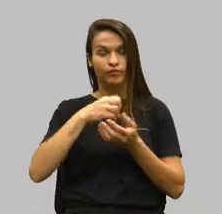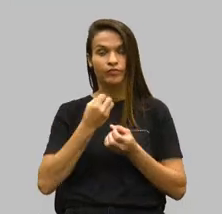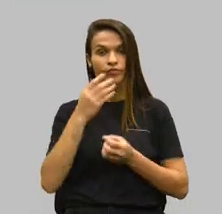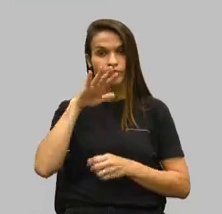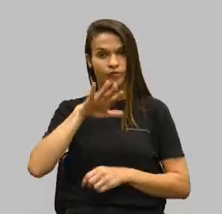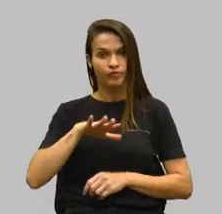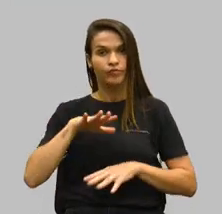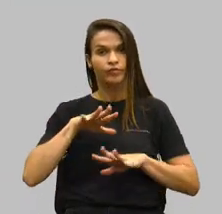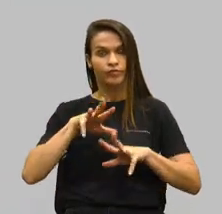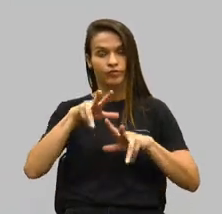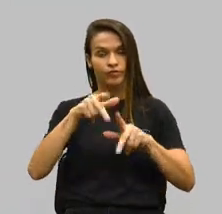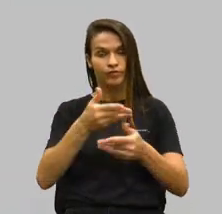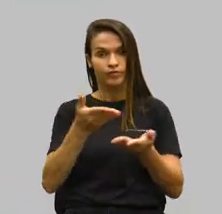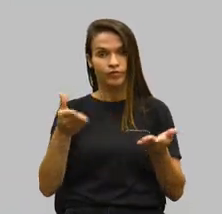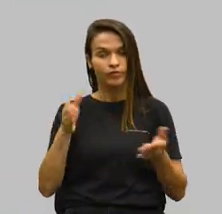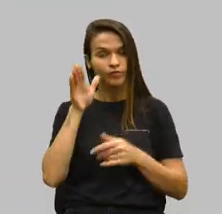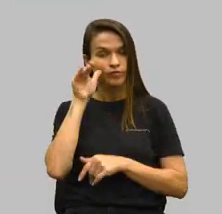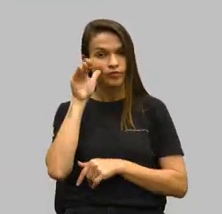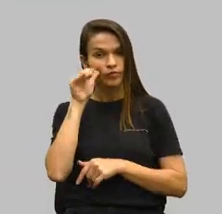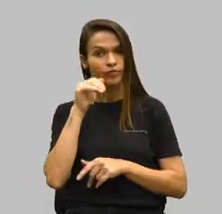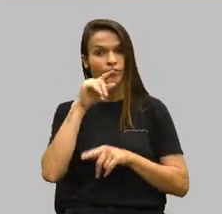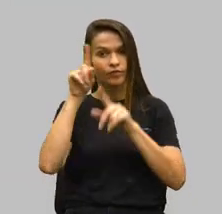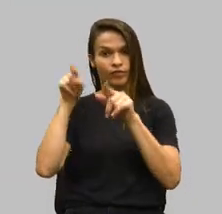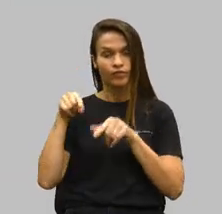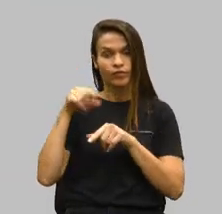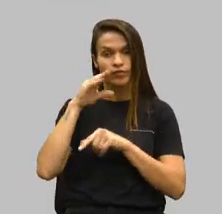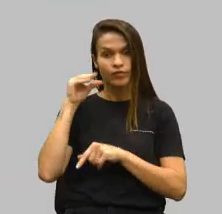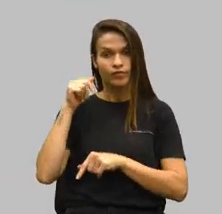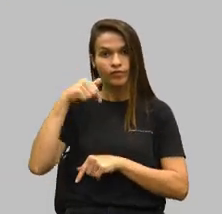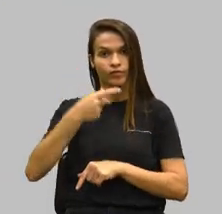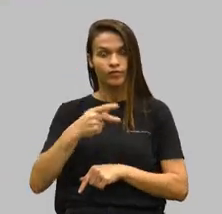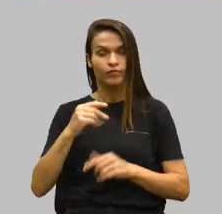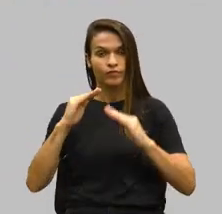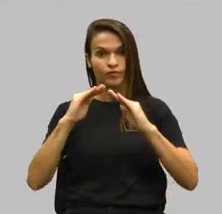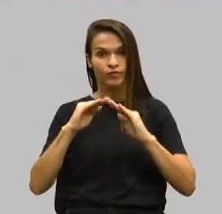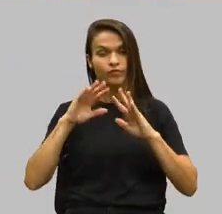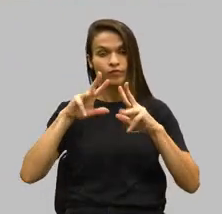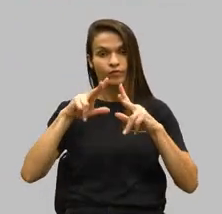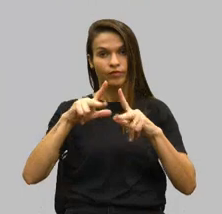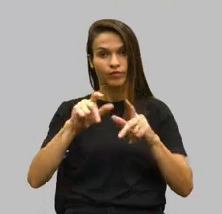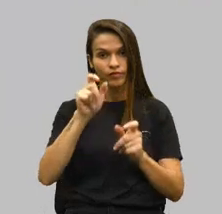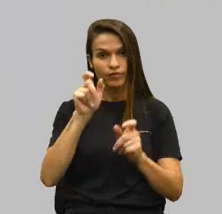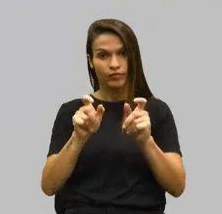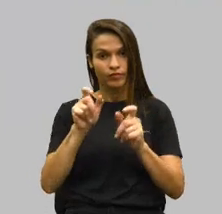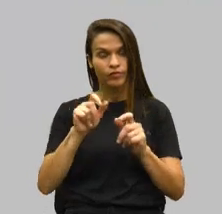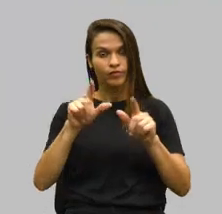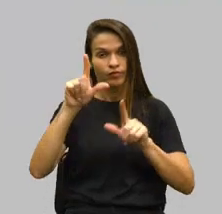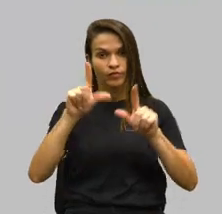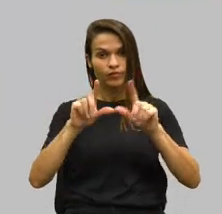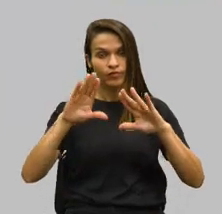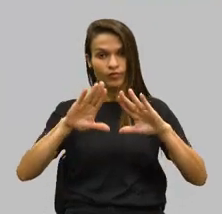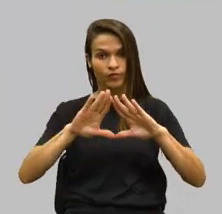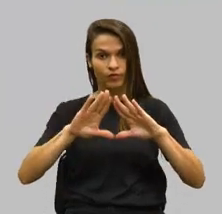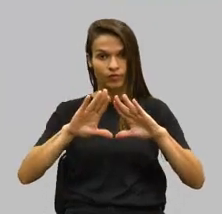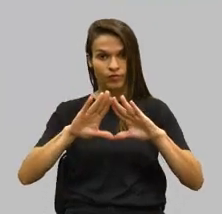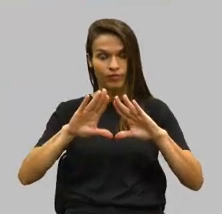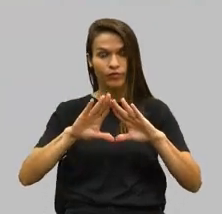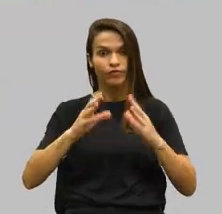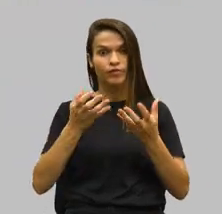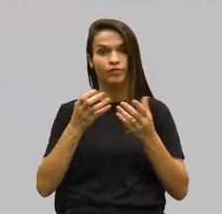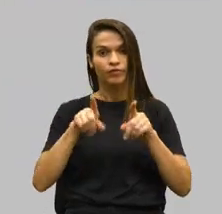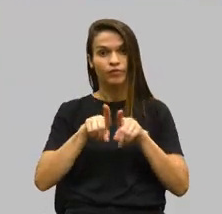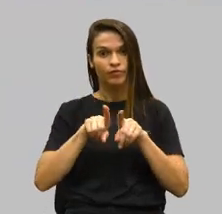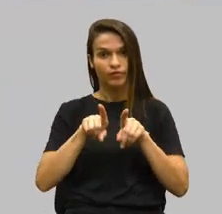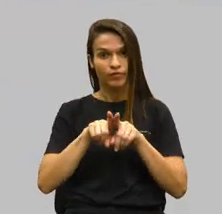todos que nos acompanham aos servidores desta casa aos telespectadores da TV Assembleia quero também